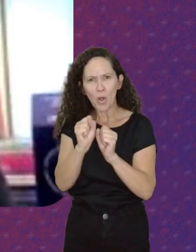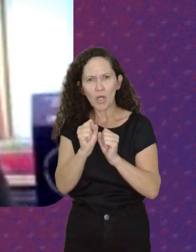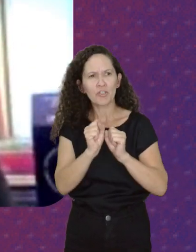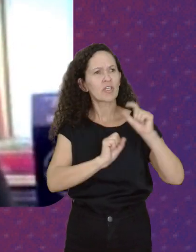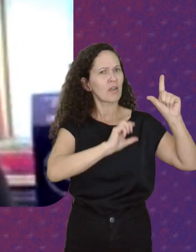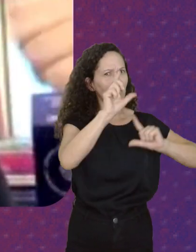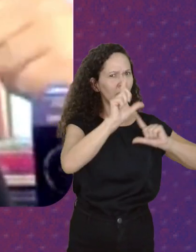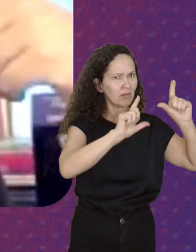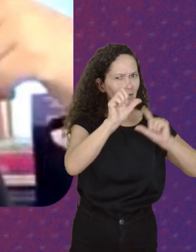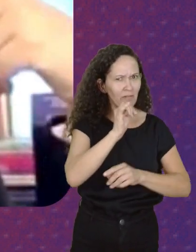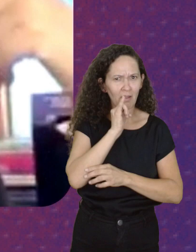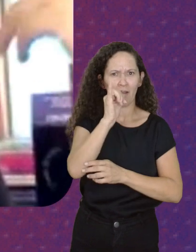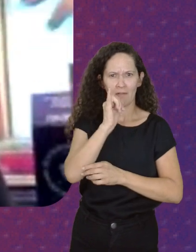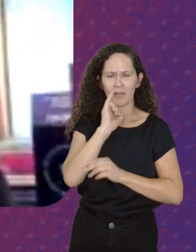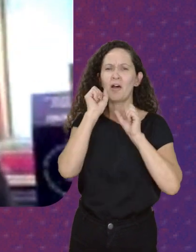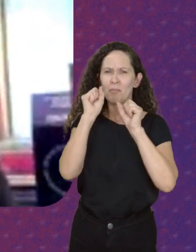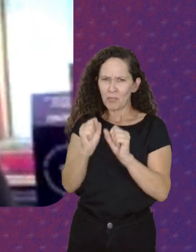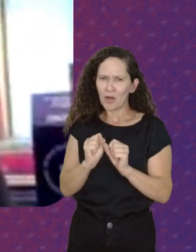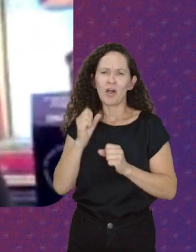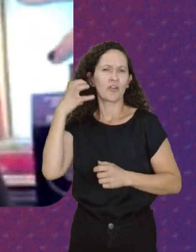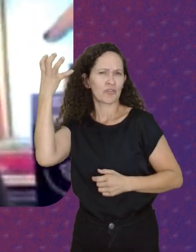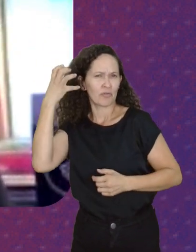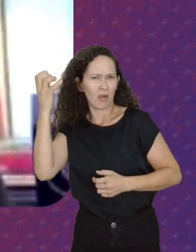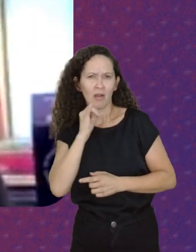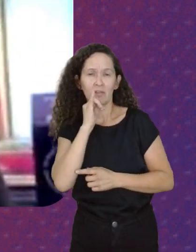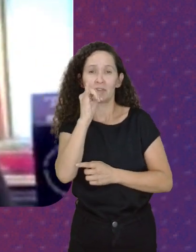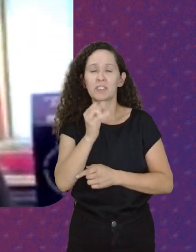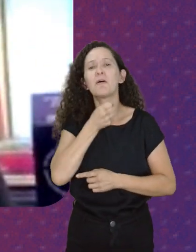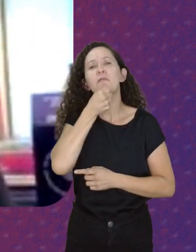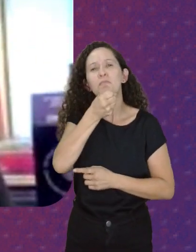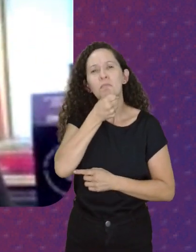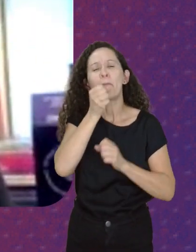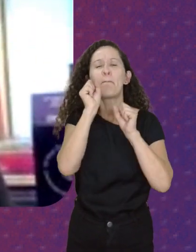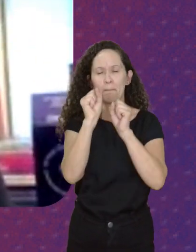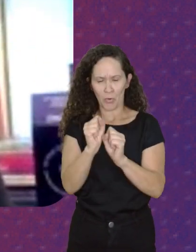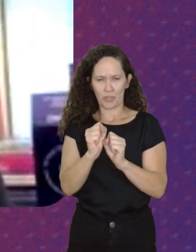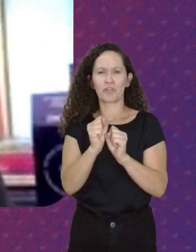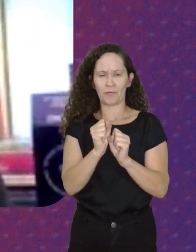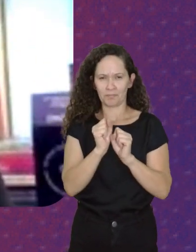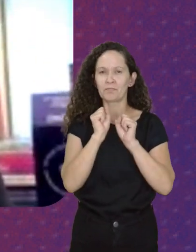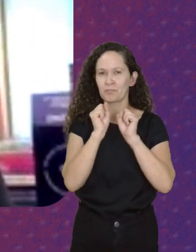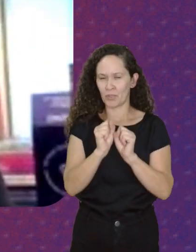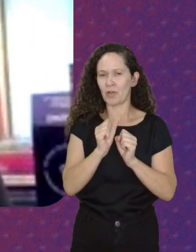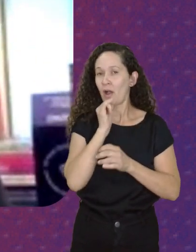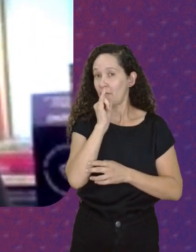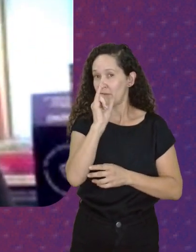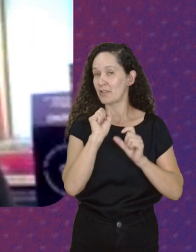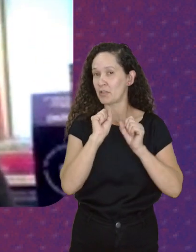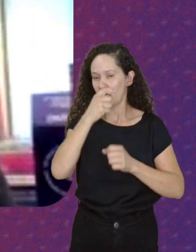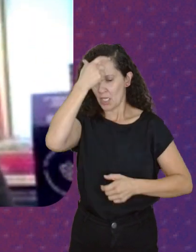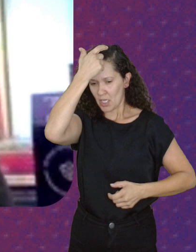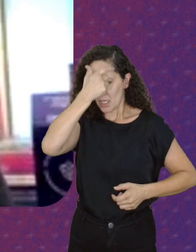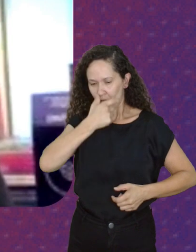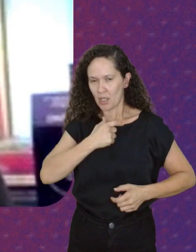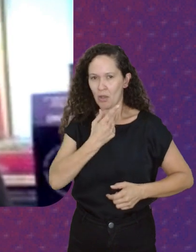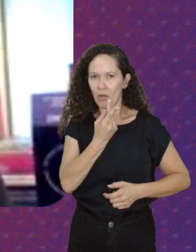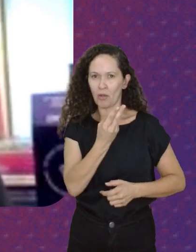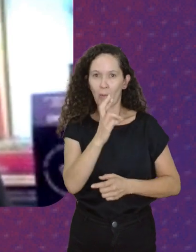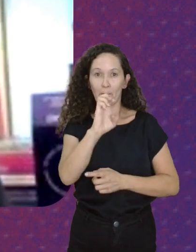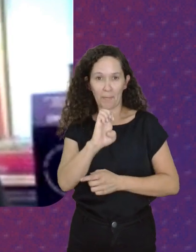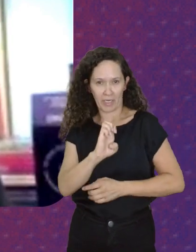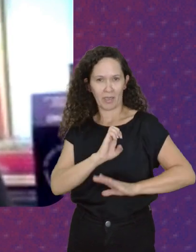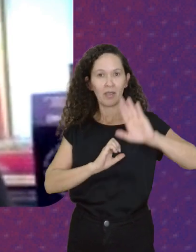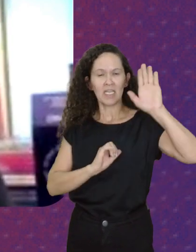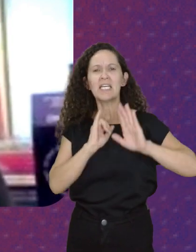programa de TV, inclusive a um programa de rádio, ser entrevistada por esses programas e dizer, eu sou pré-candidata e caso eu